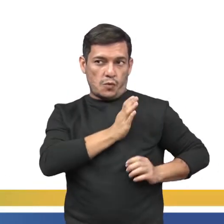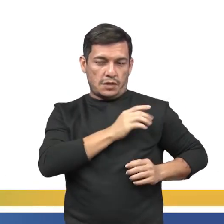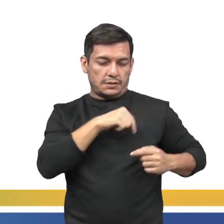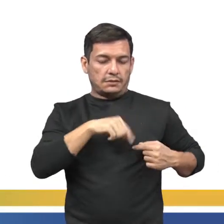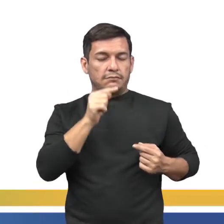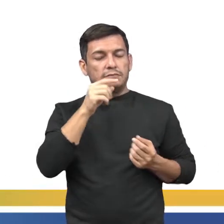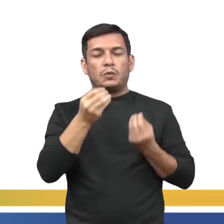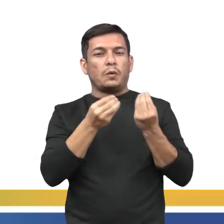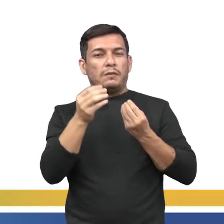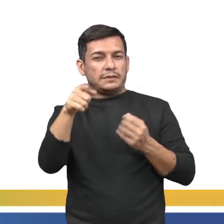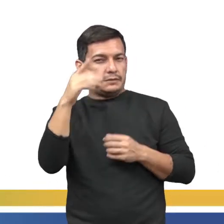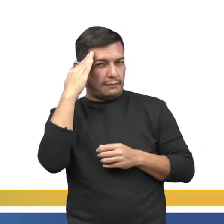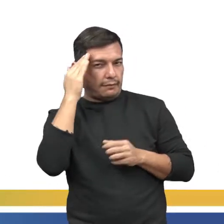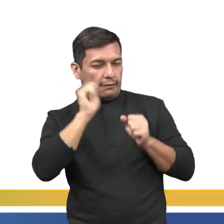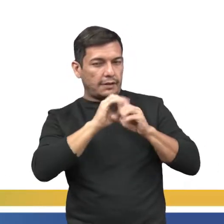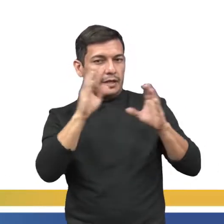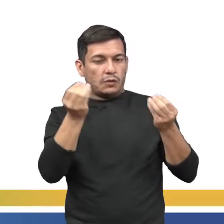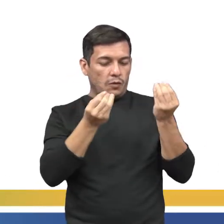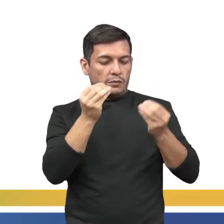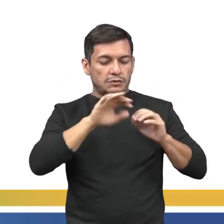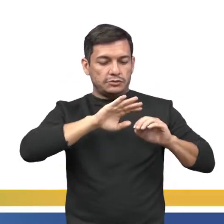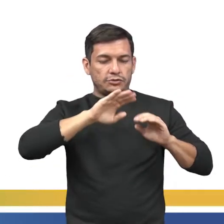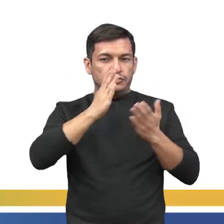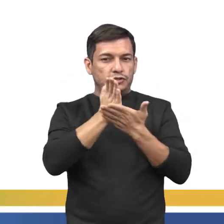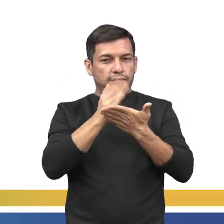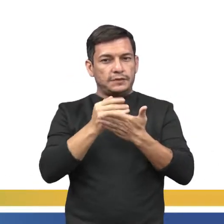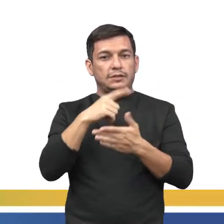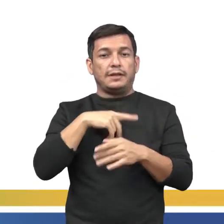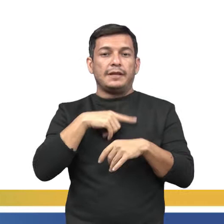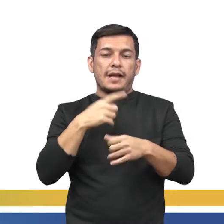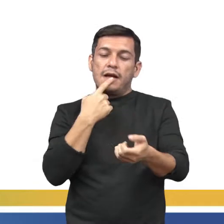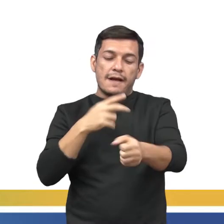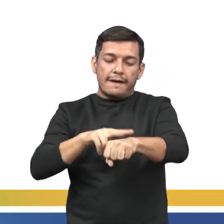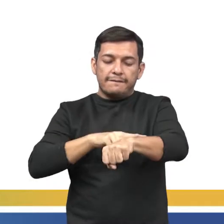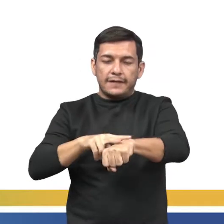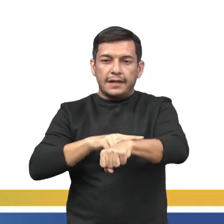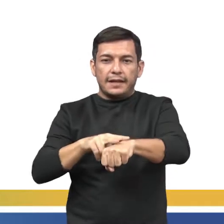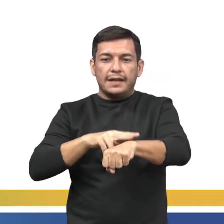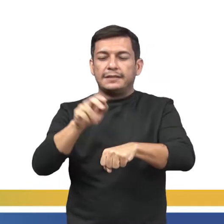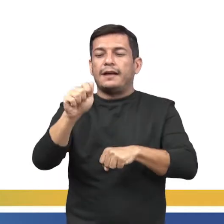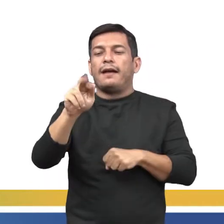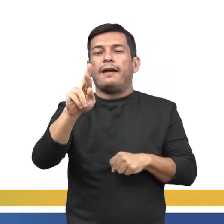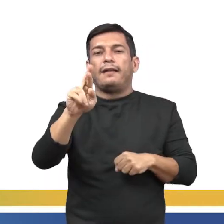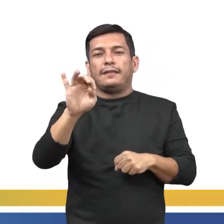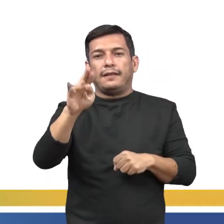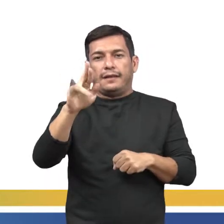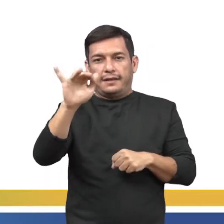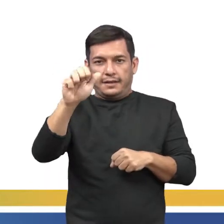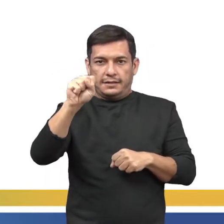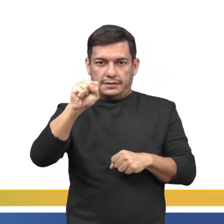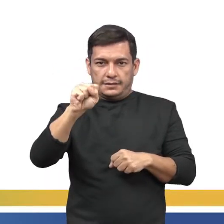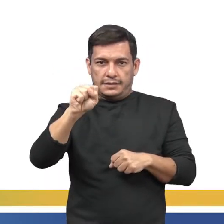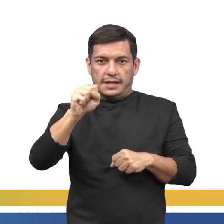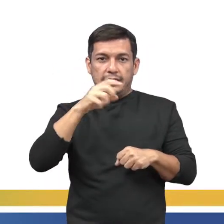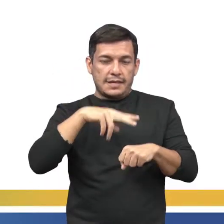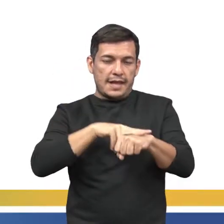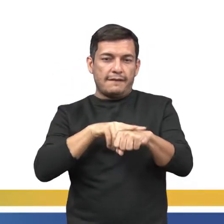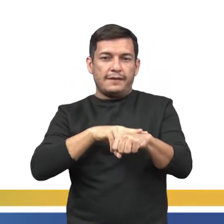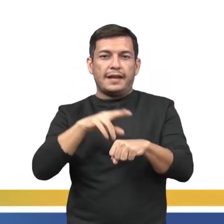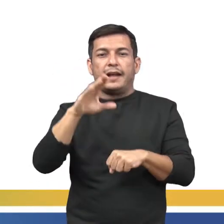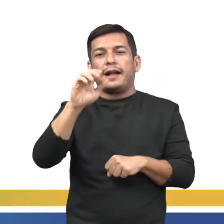elencadas. Nós temos as veias e artérias que saem do coração, como a veia